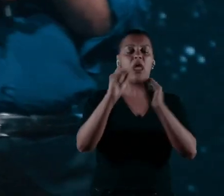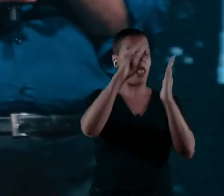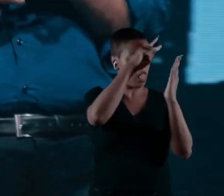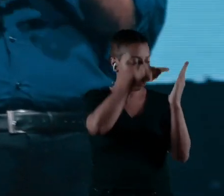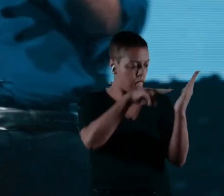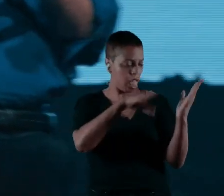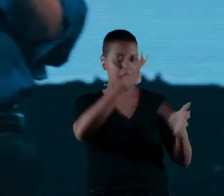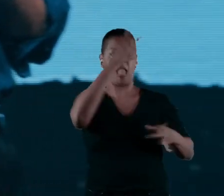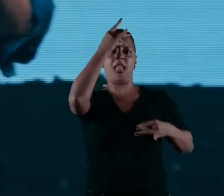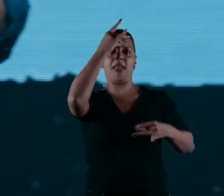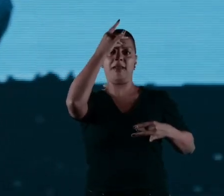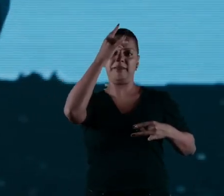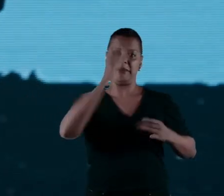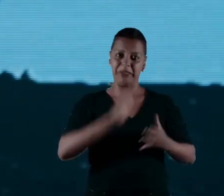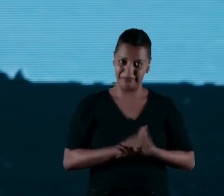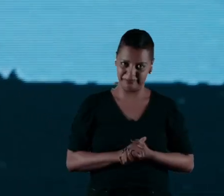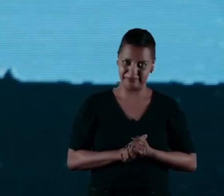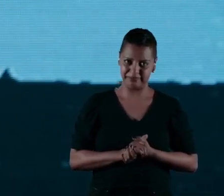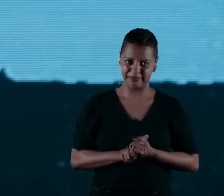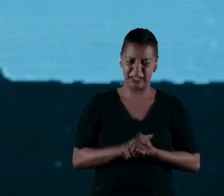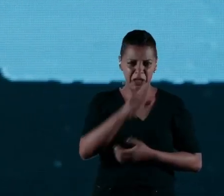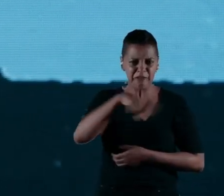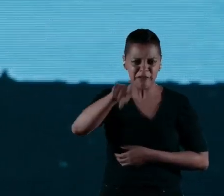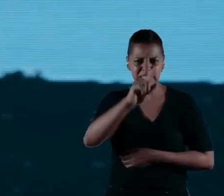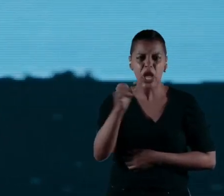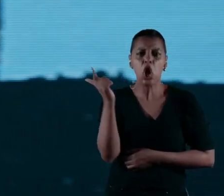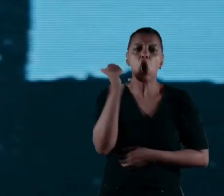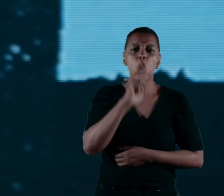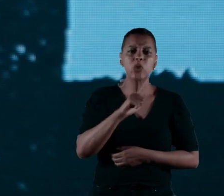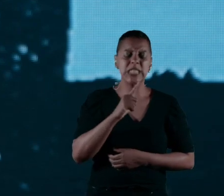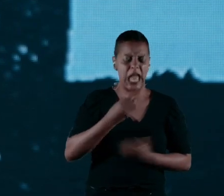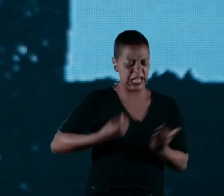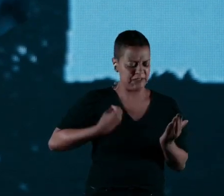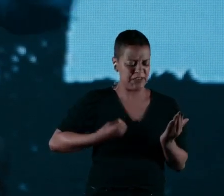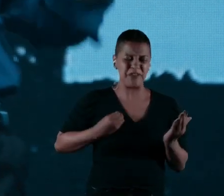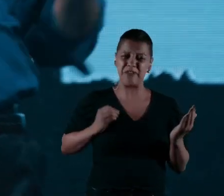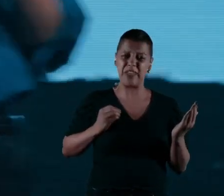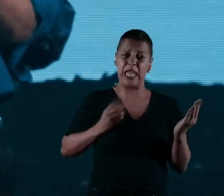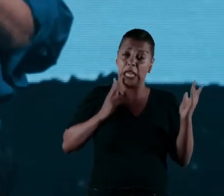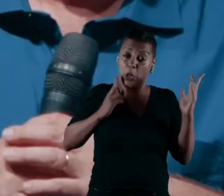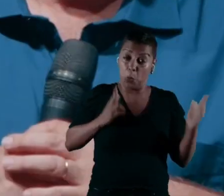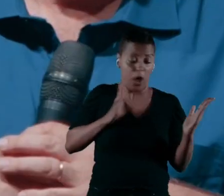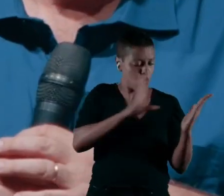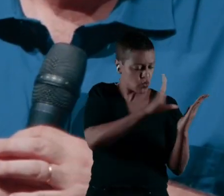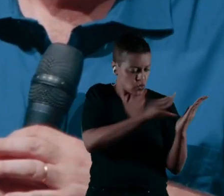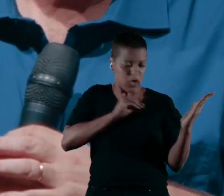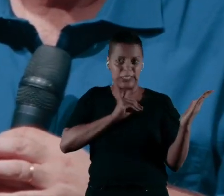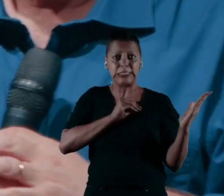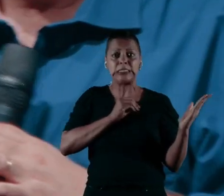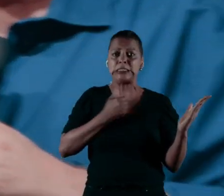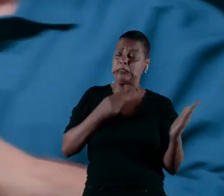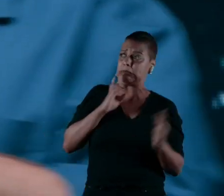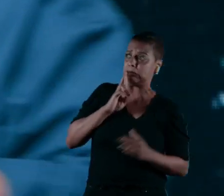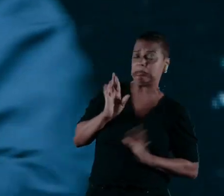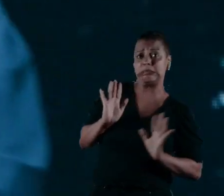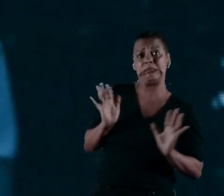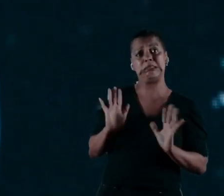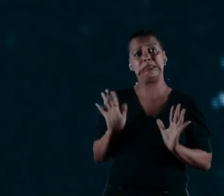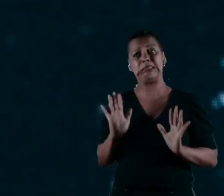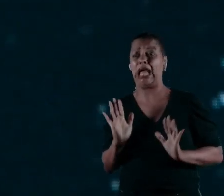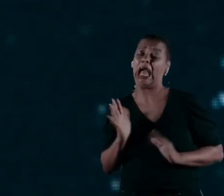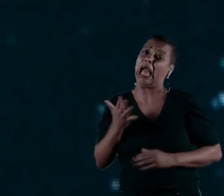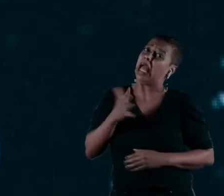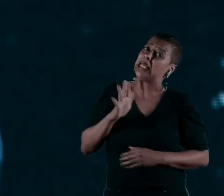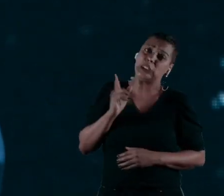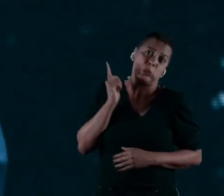pergunta: você consegue viver tudo que está na Bíblia? Eu digo: muitas vezes não. Mas eu